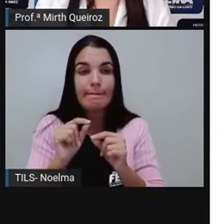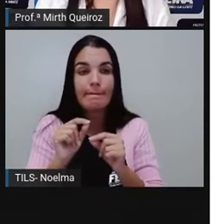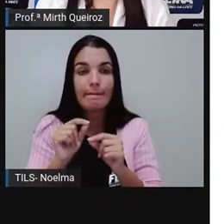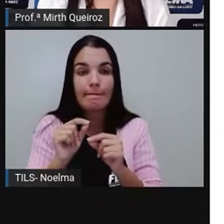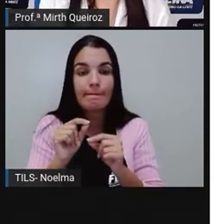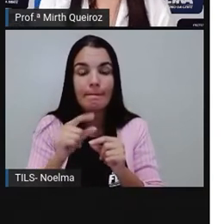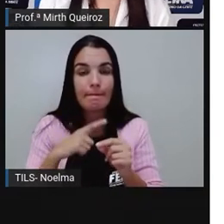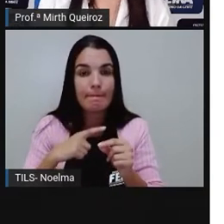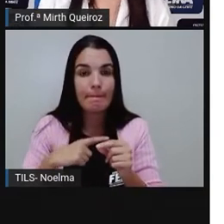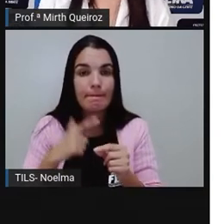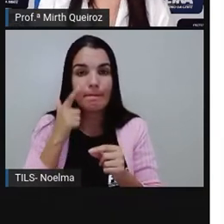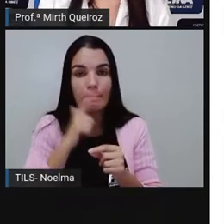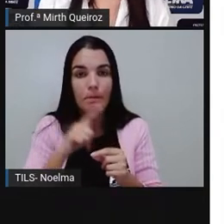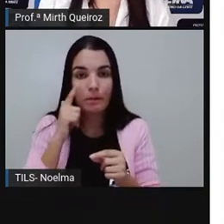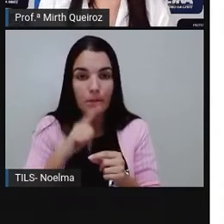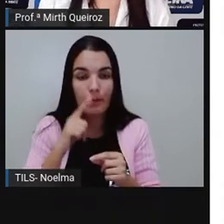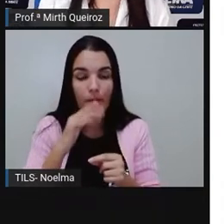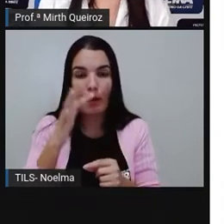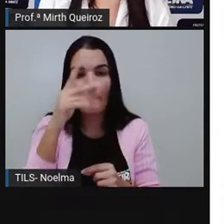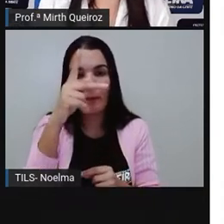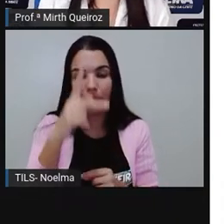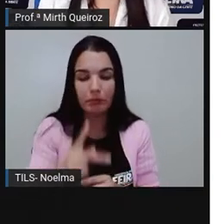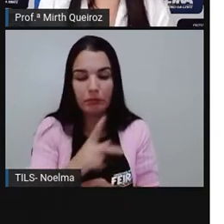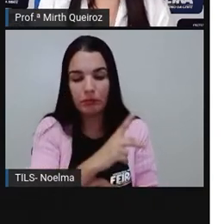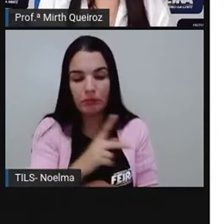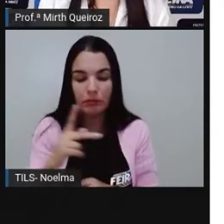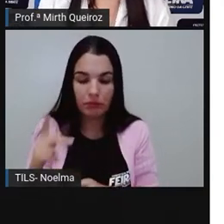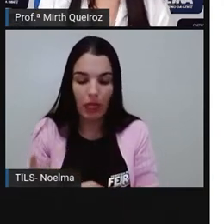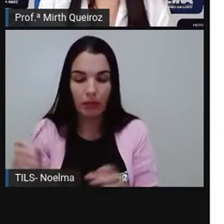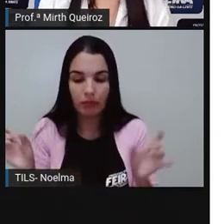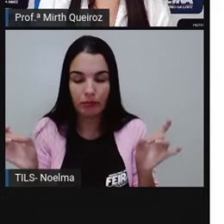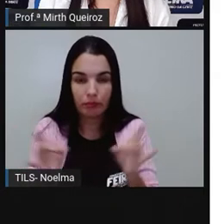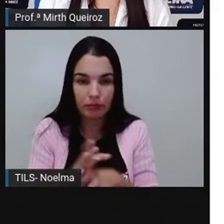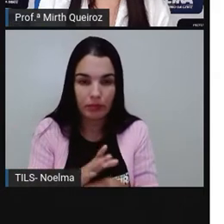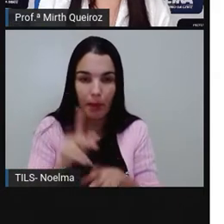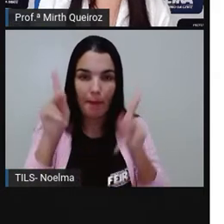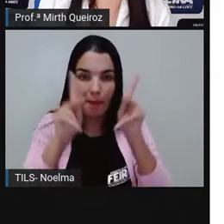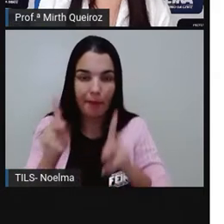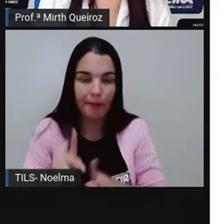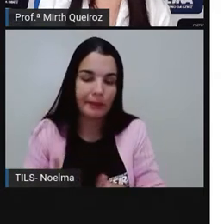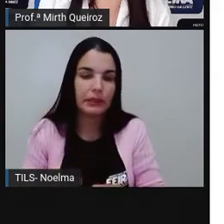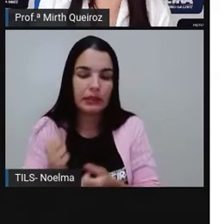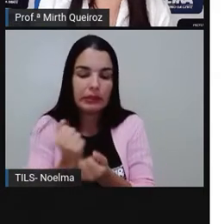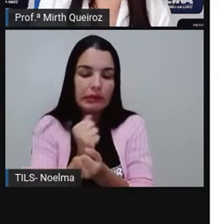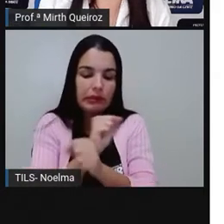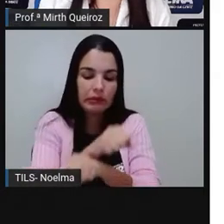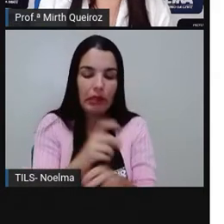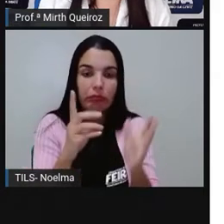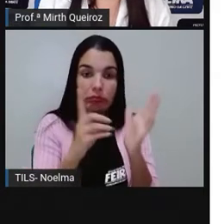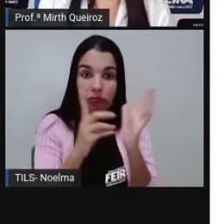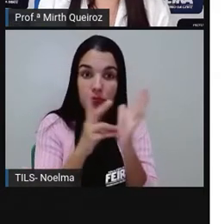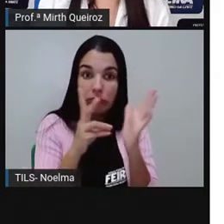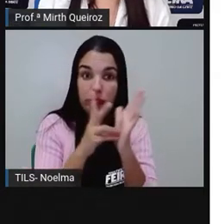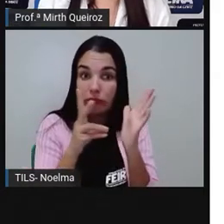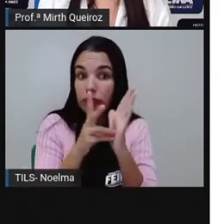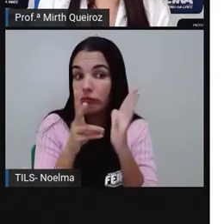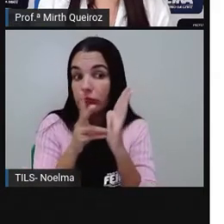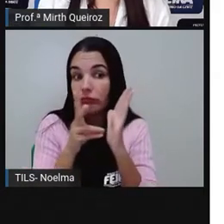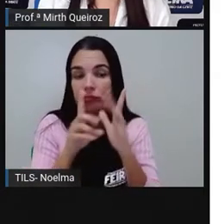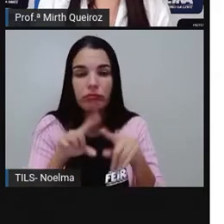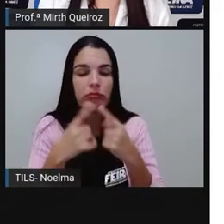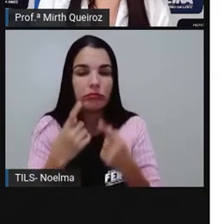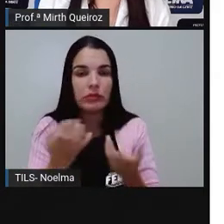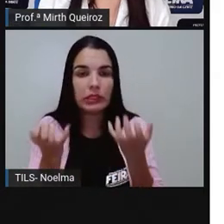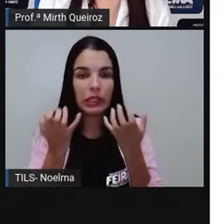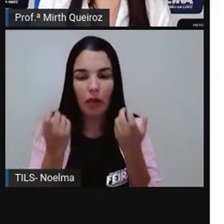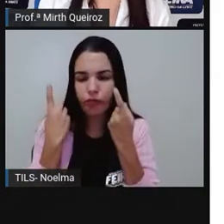mais uma tentativa aí de catequização dos índios e a pacificação, uma vez que eles tentaram escravizar aí os índios, né? Os índios,